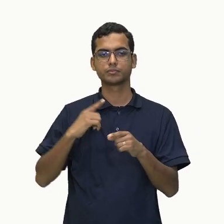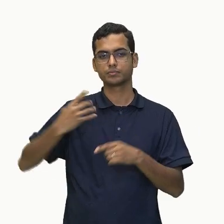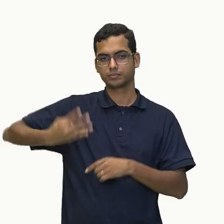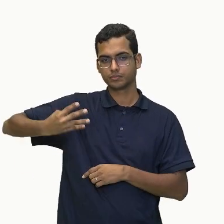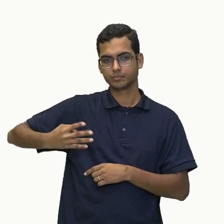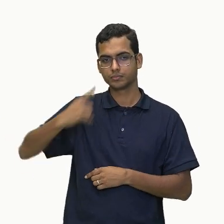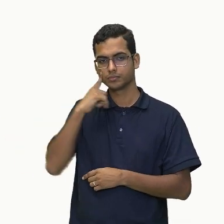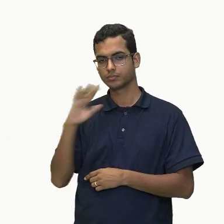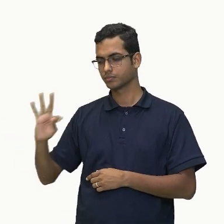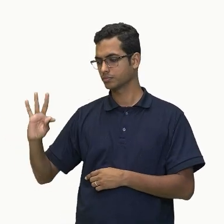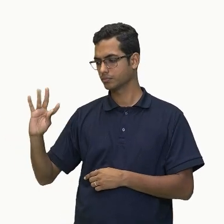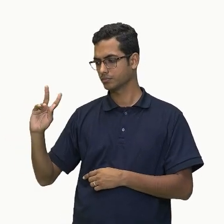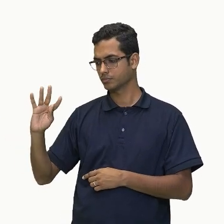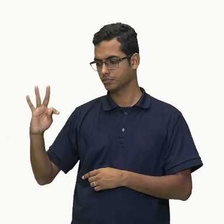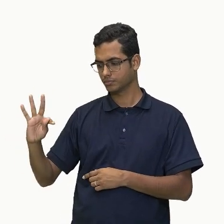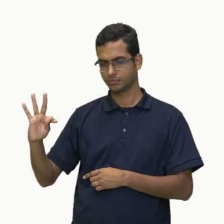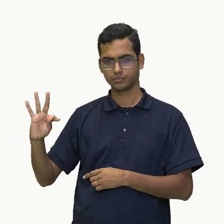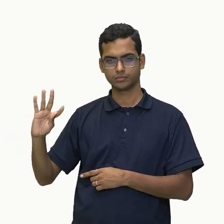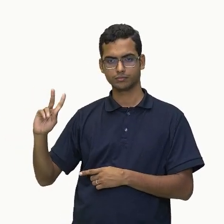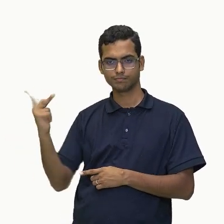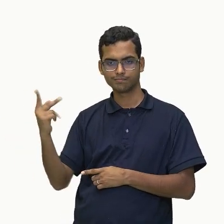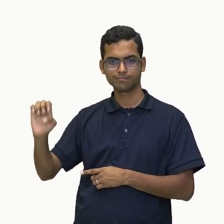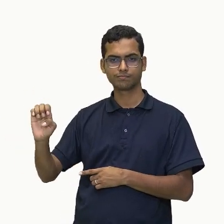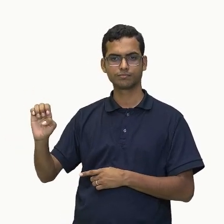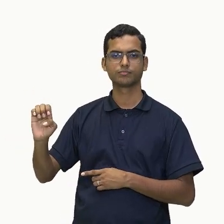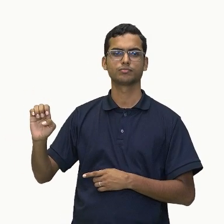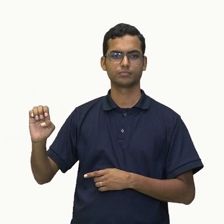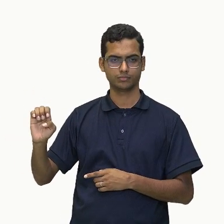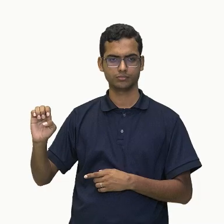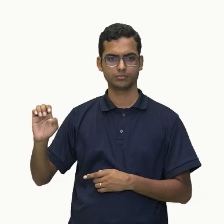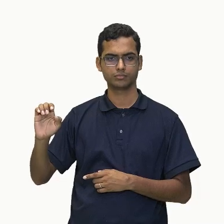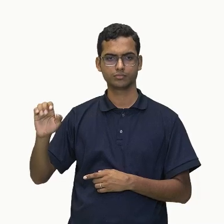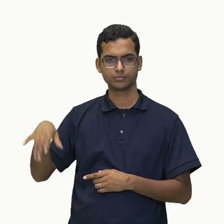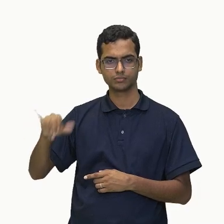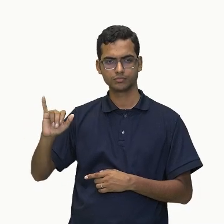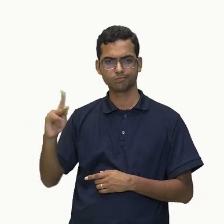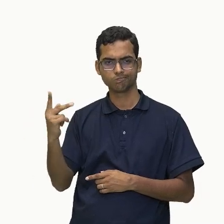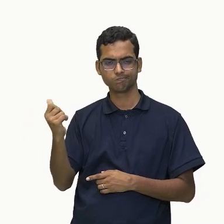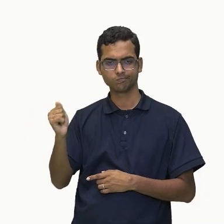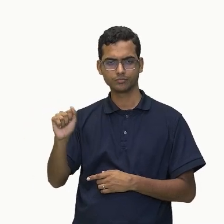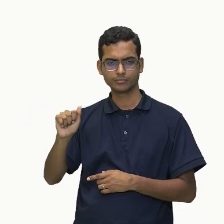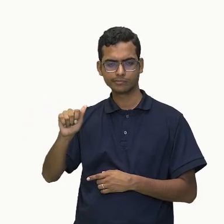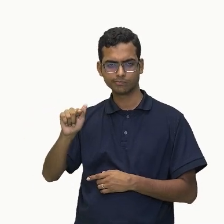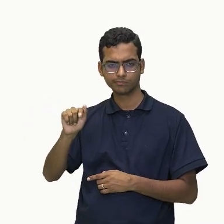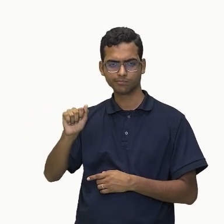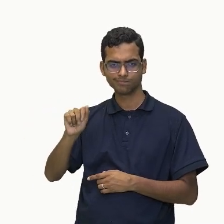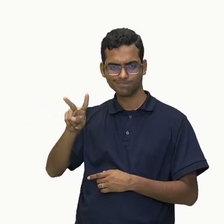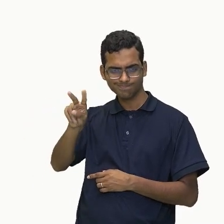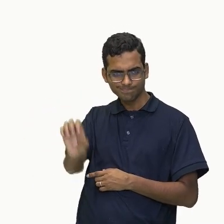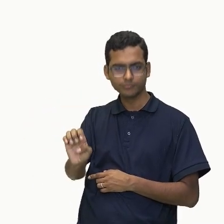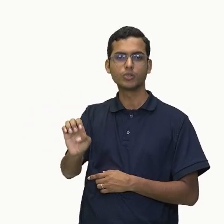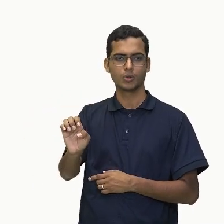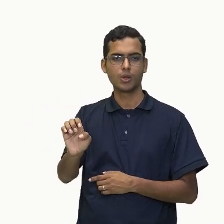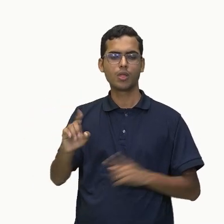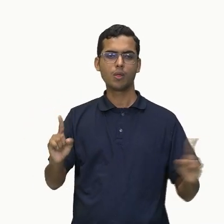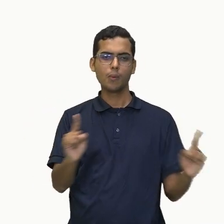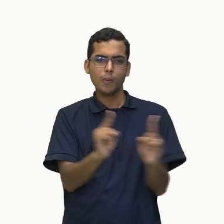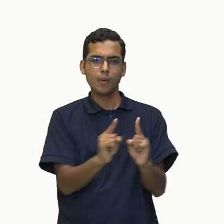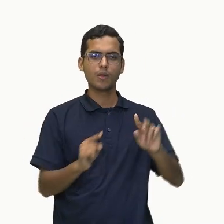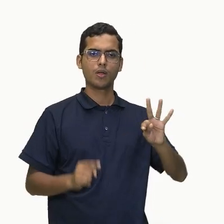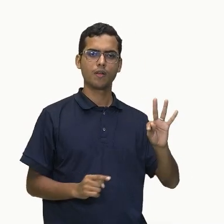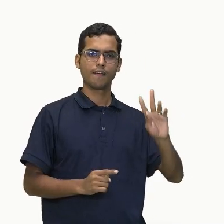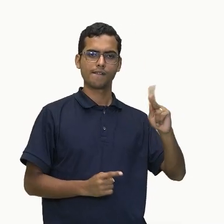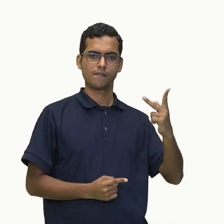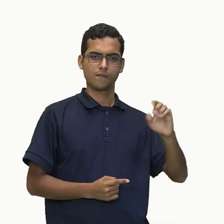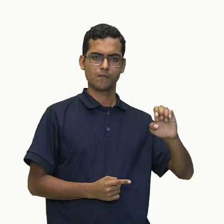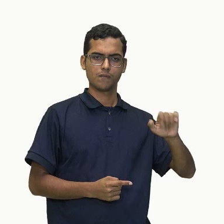significa eles ou elas têm, e abreviado, they, ok? Essas